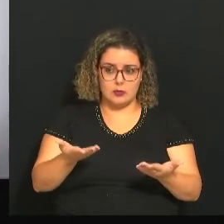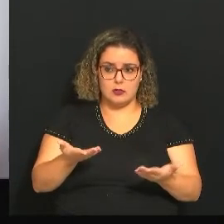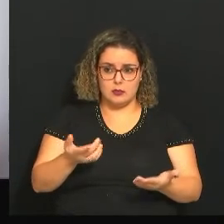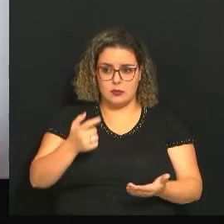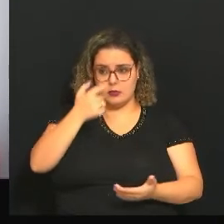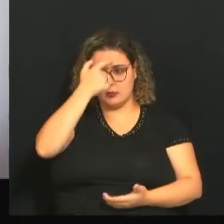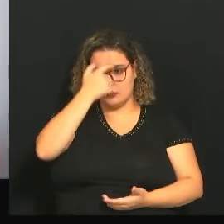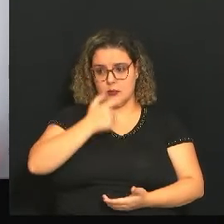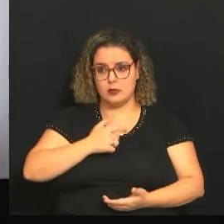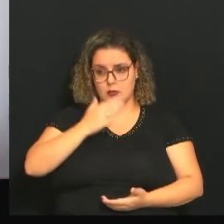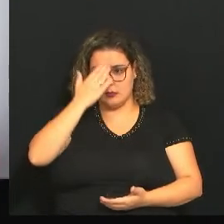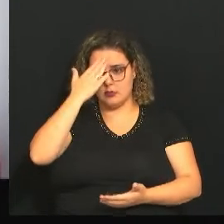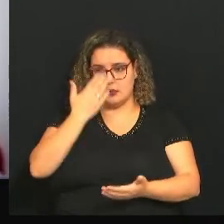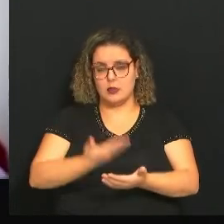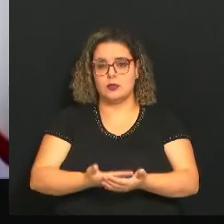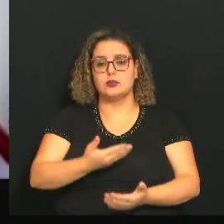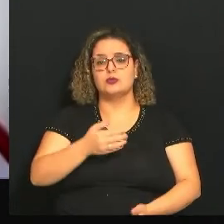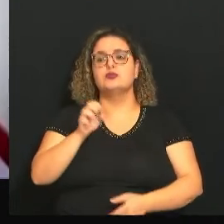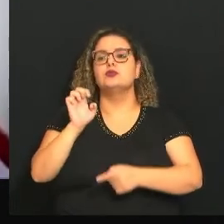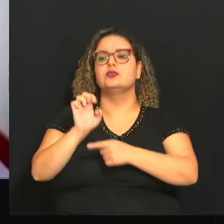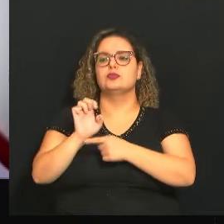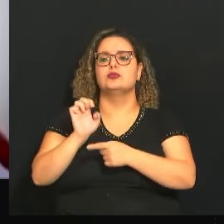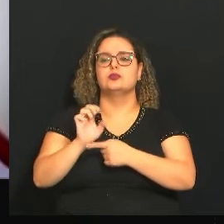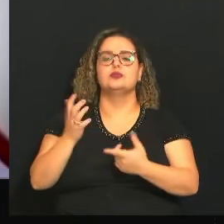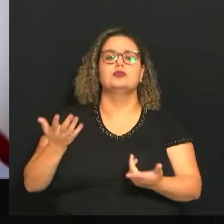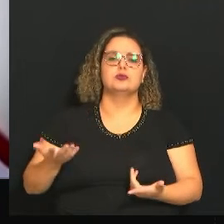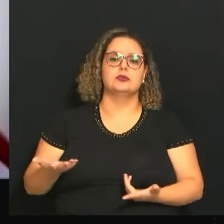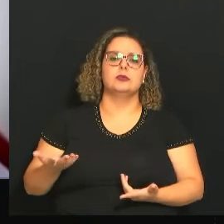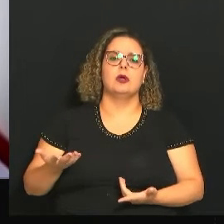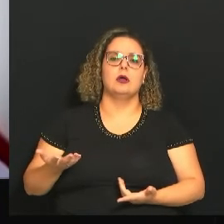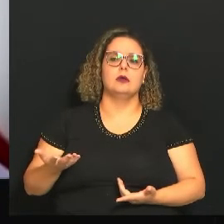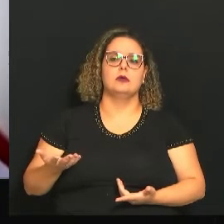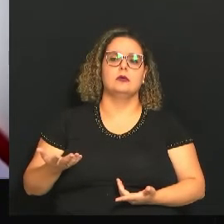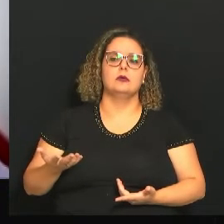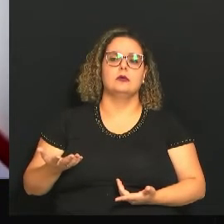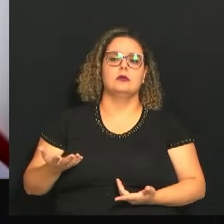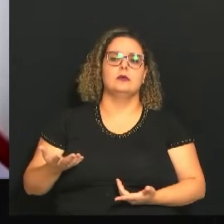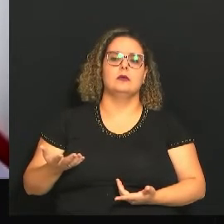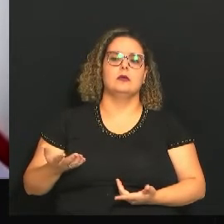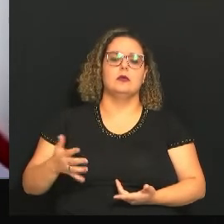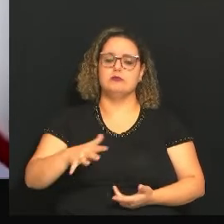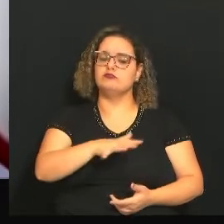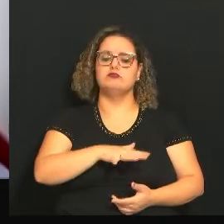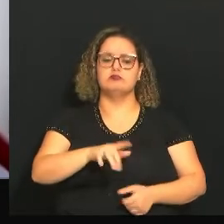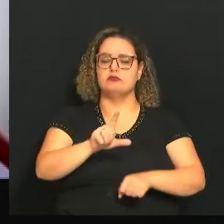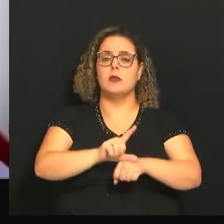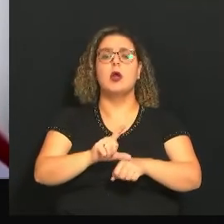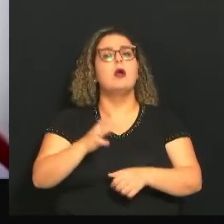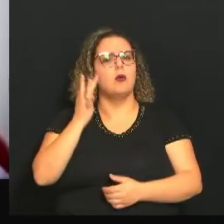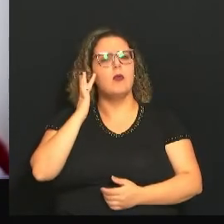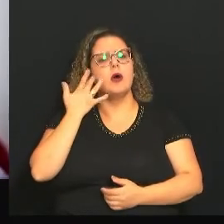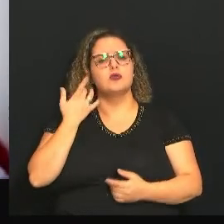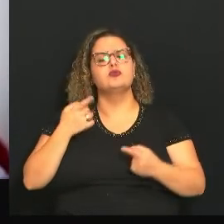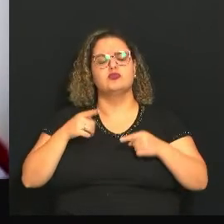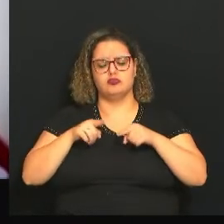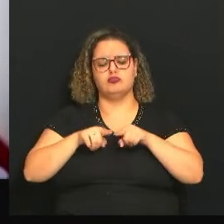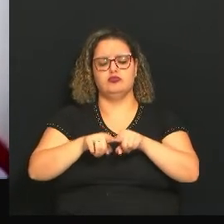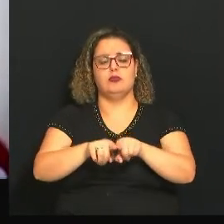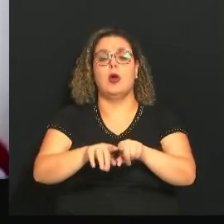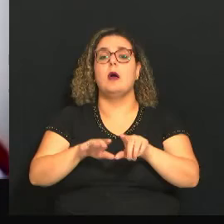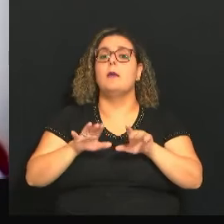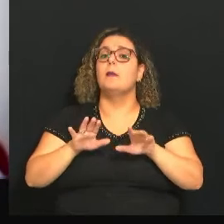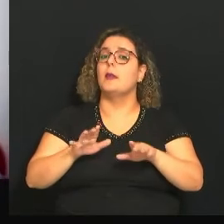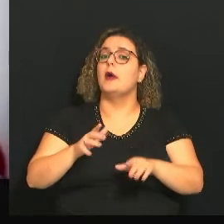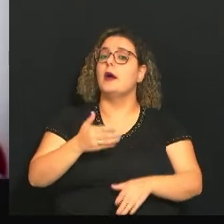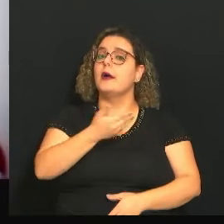muito no Estado. Não acho o mercado... Eu acho que a gente pode caminhar muito bem juntos, né? Mas eu acho que tem a gestão da